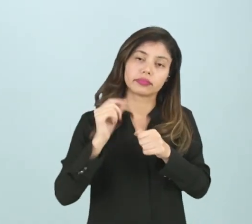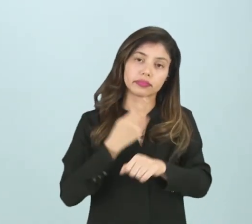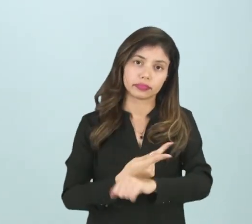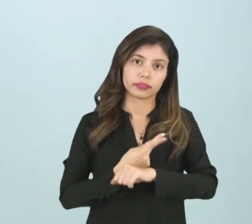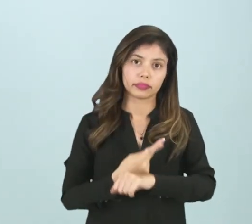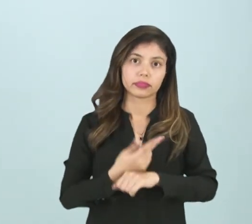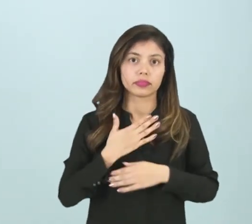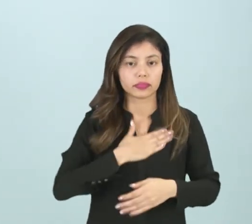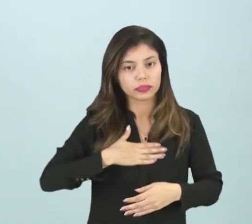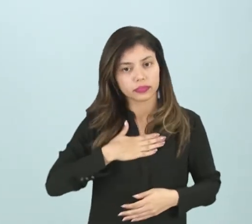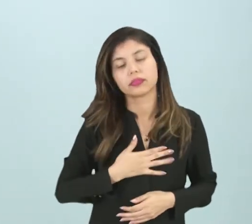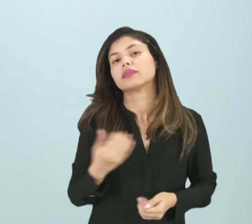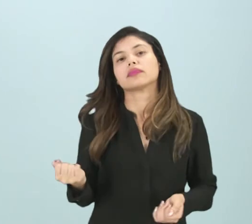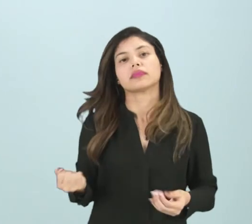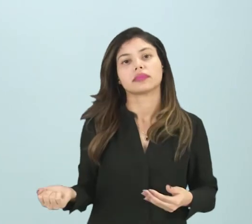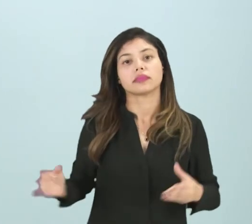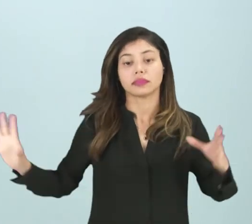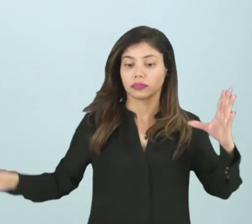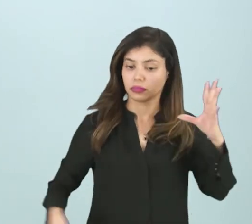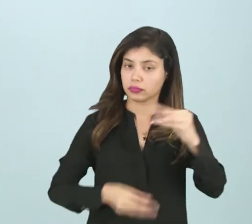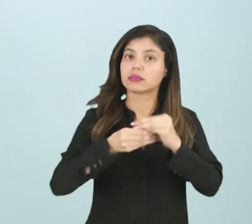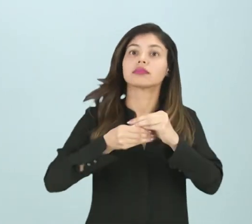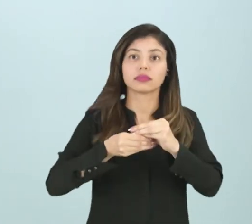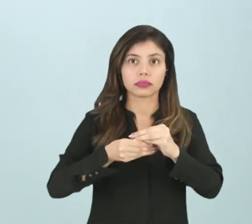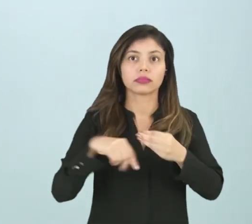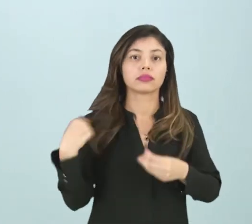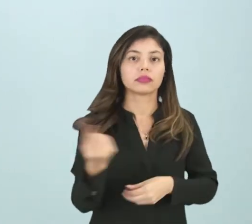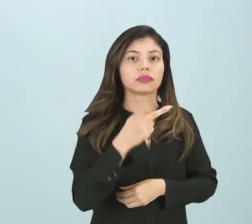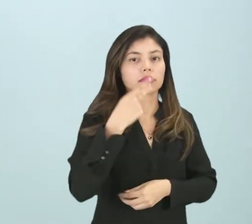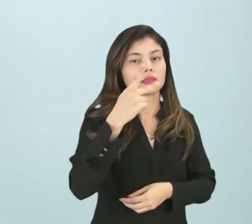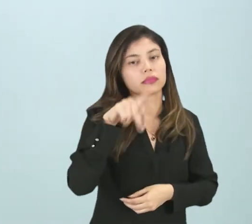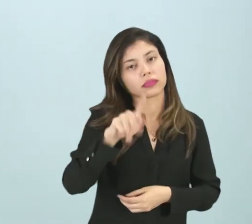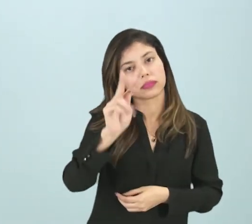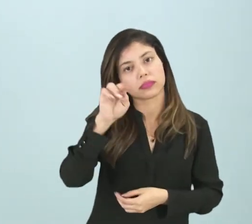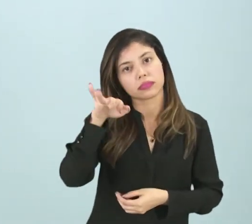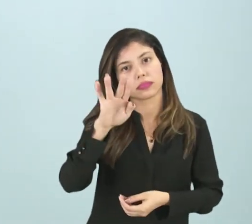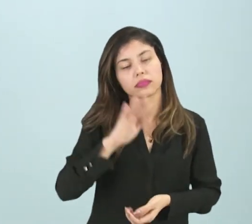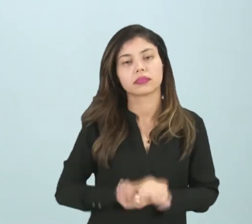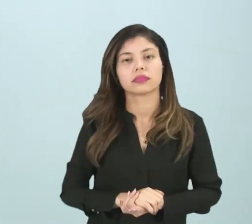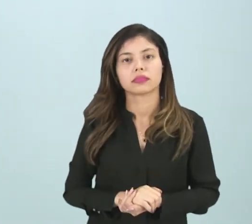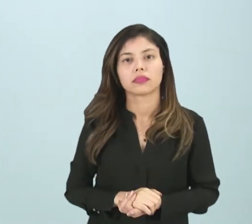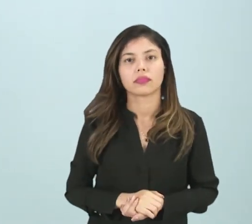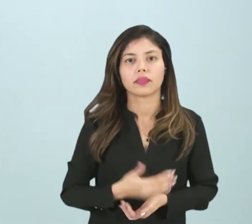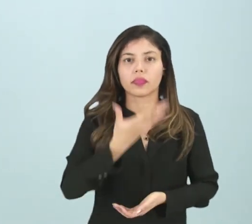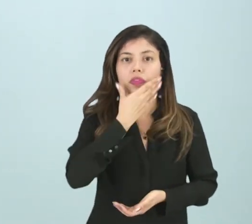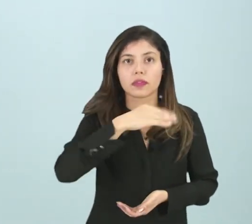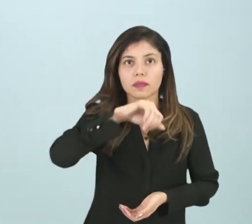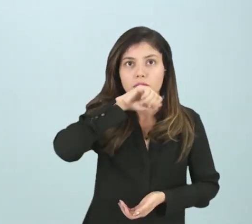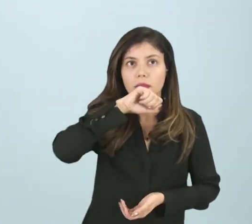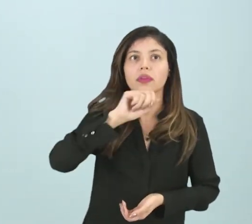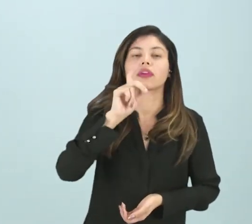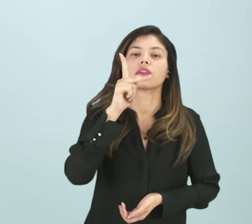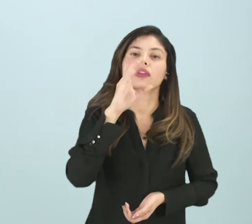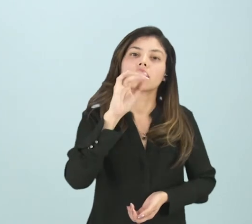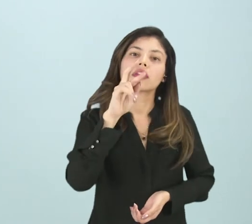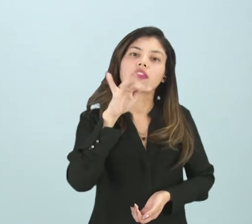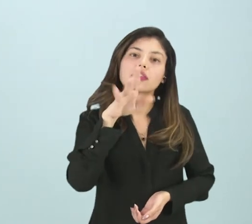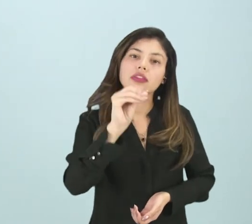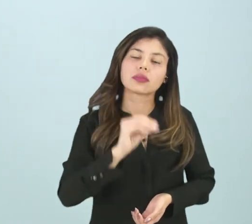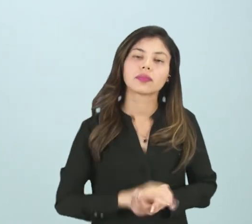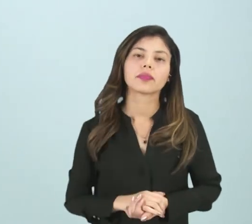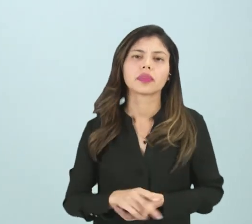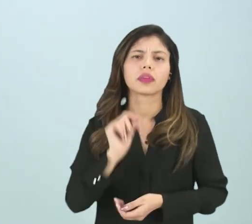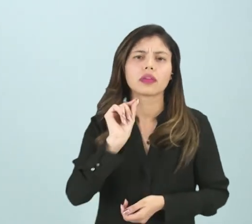pesquisa. Gostaria de acrescentar só uma coisinha. Nós dizemos que Kant é o pai do criticismo. O que é o